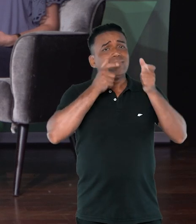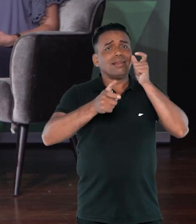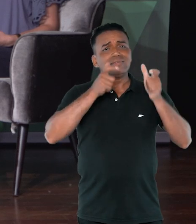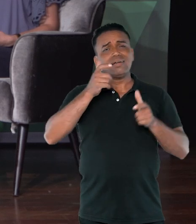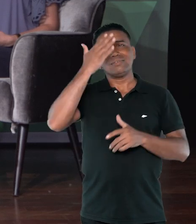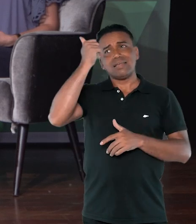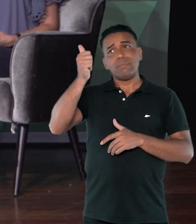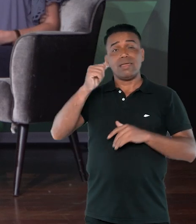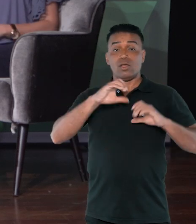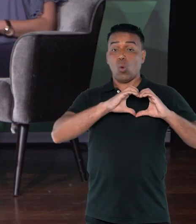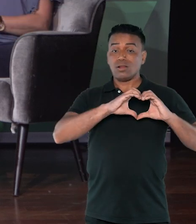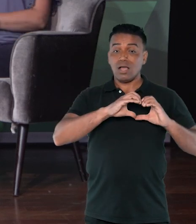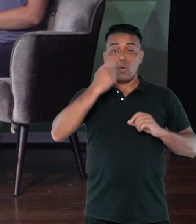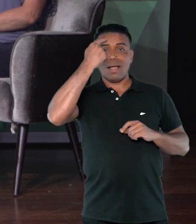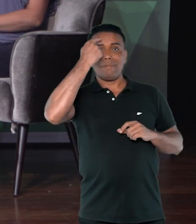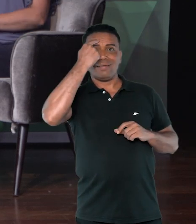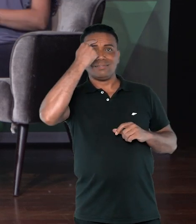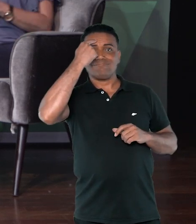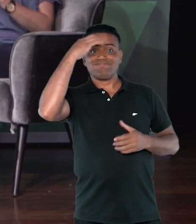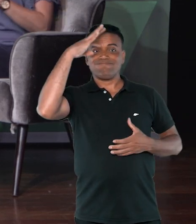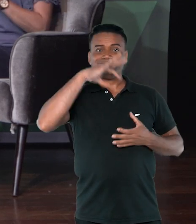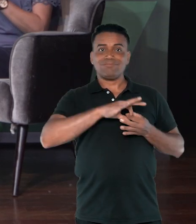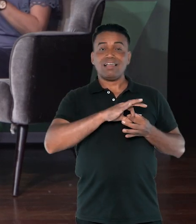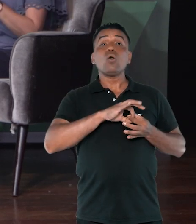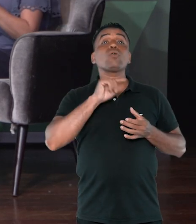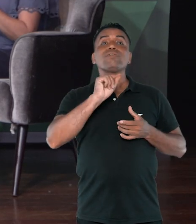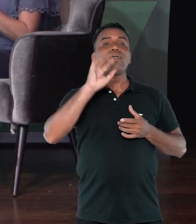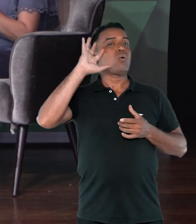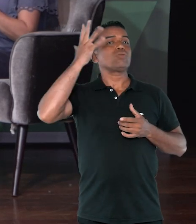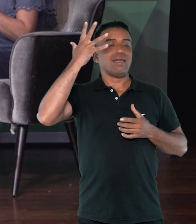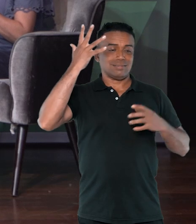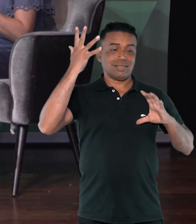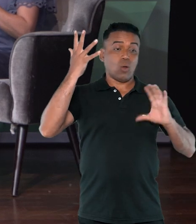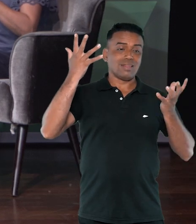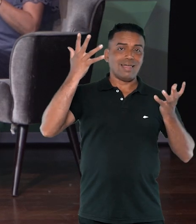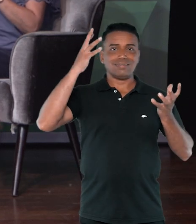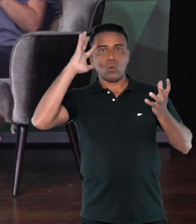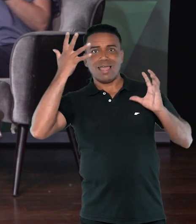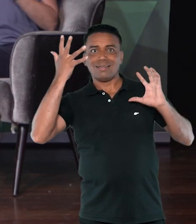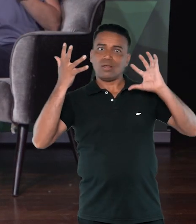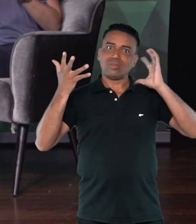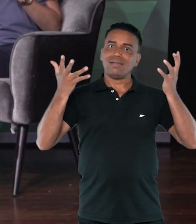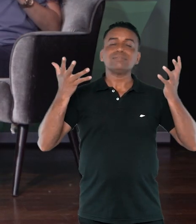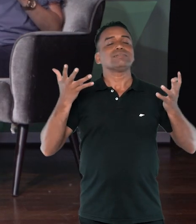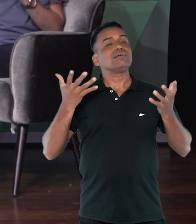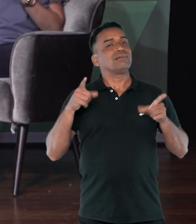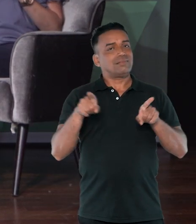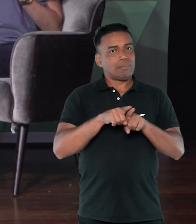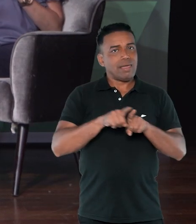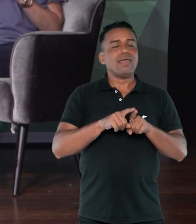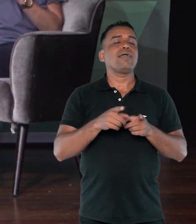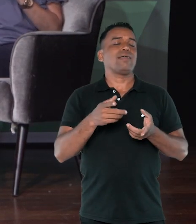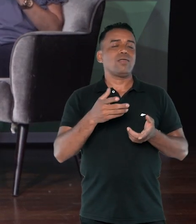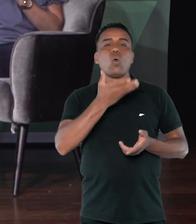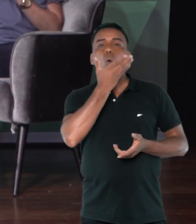aí, sabe? Teve um que chegou um dia e falou assim, ele tinha se separado. Aí ele falou, caí na gandaia, Renata,